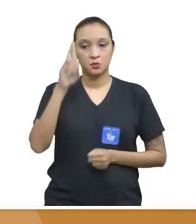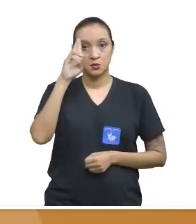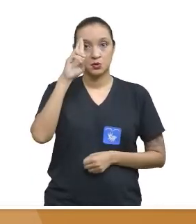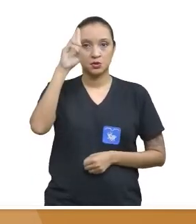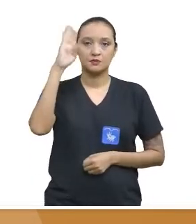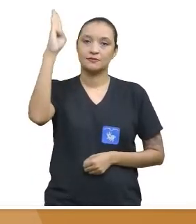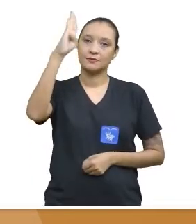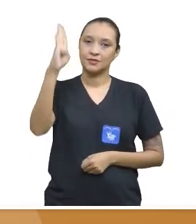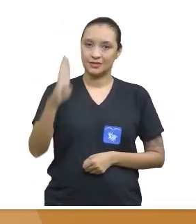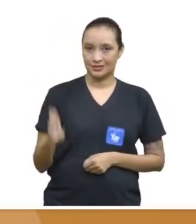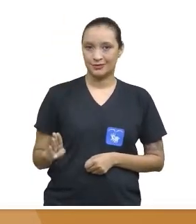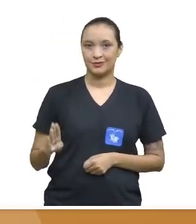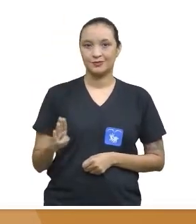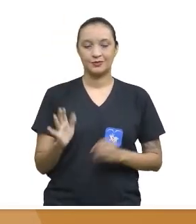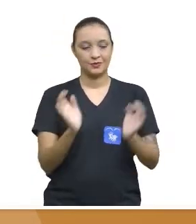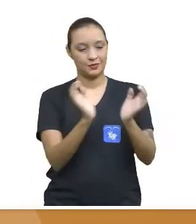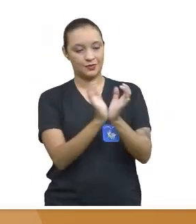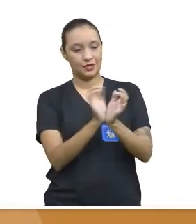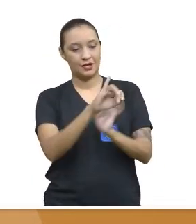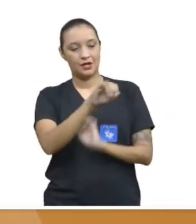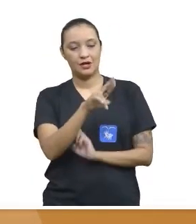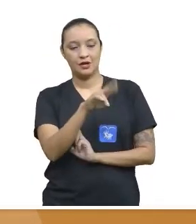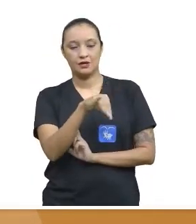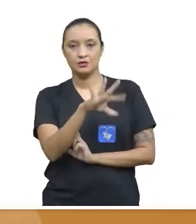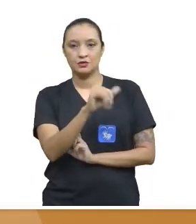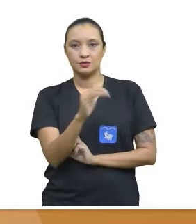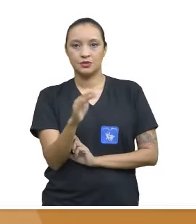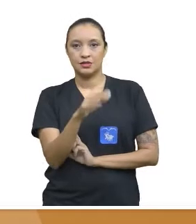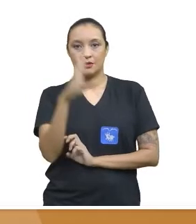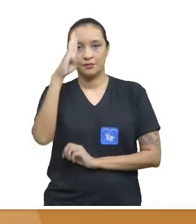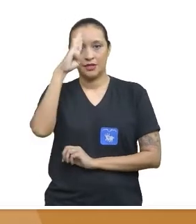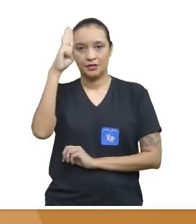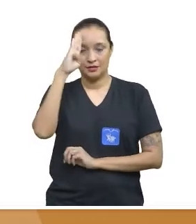junta militar. No caso, quem são as três armas, professora?